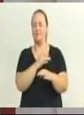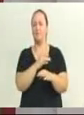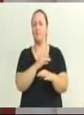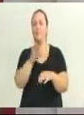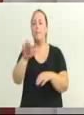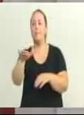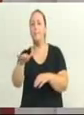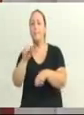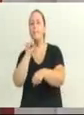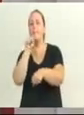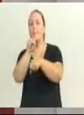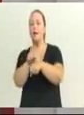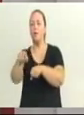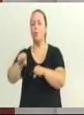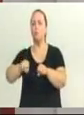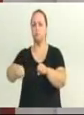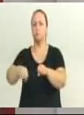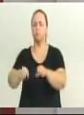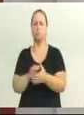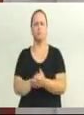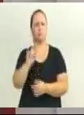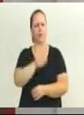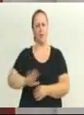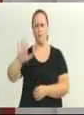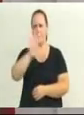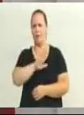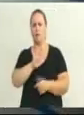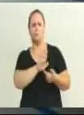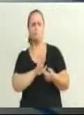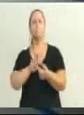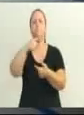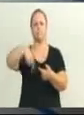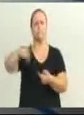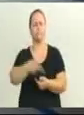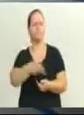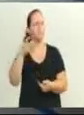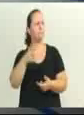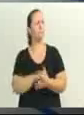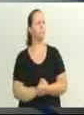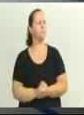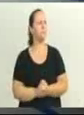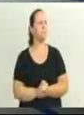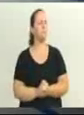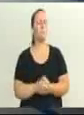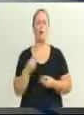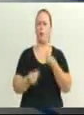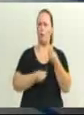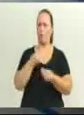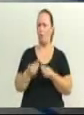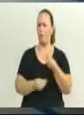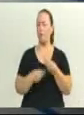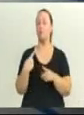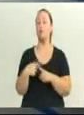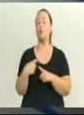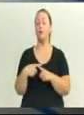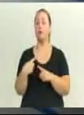o desespero do rapaz e a injustiça que estava cometendo com ele. Aqui ó, querendo enchar minha moto porque minha moto não tem nada de